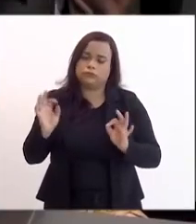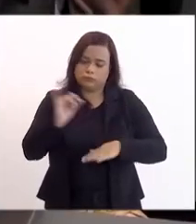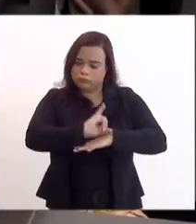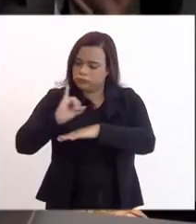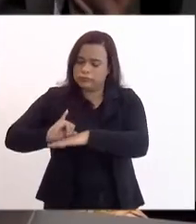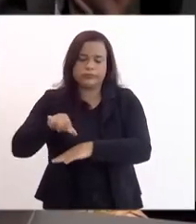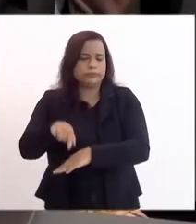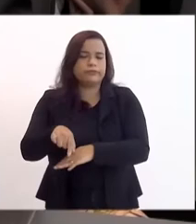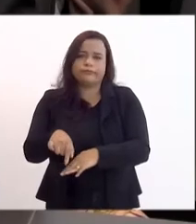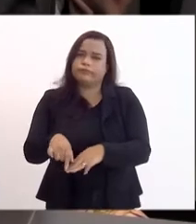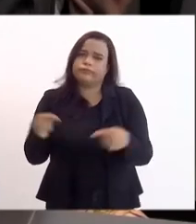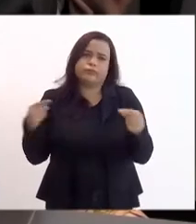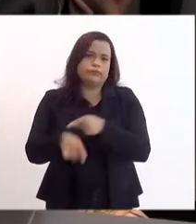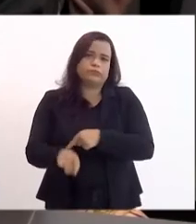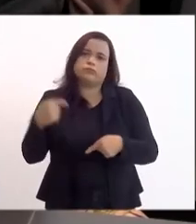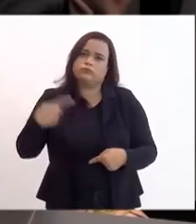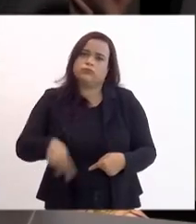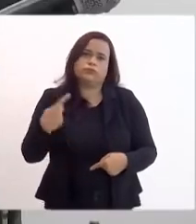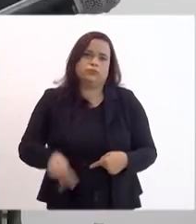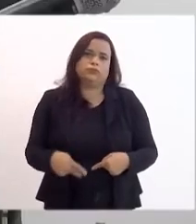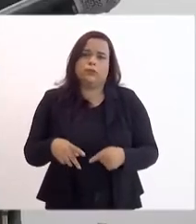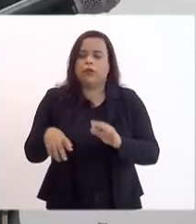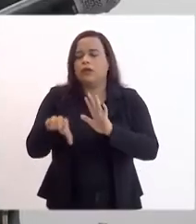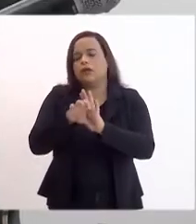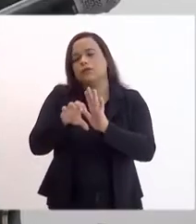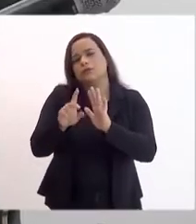emendas a um relatório de CPI. É a minha opinião.